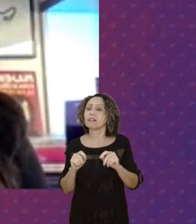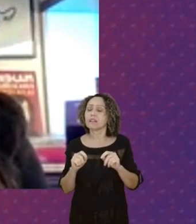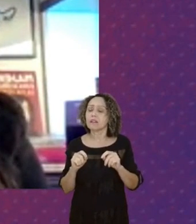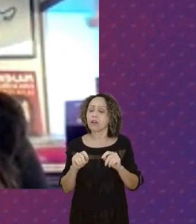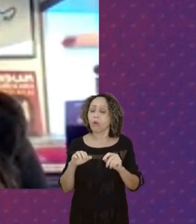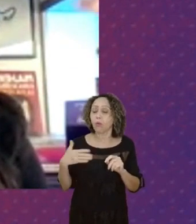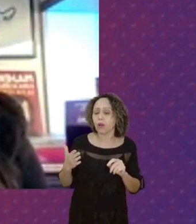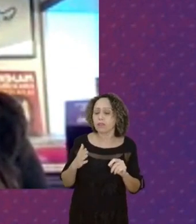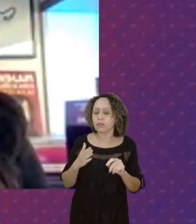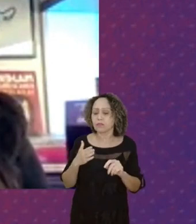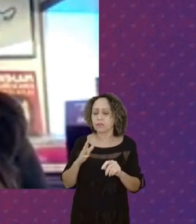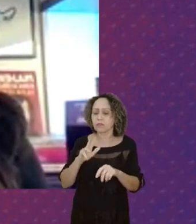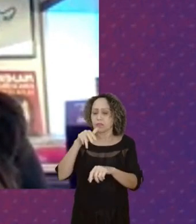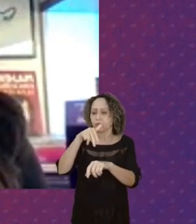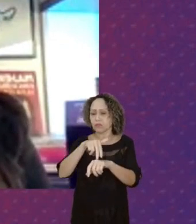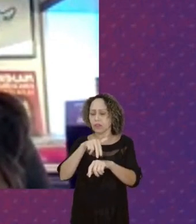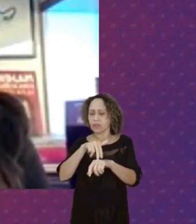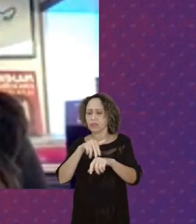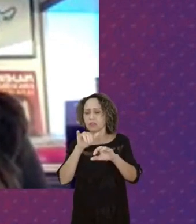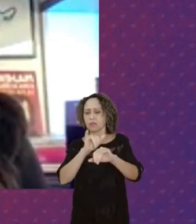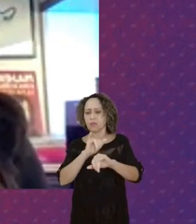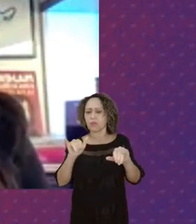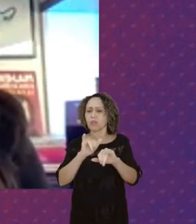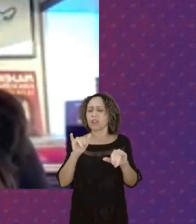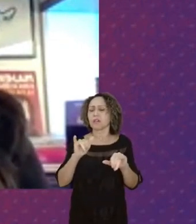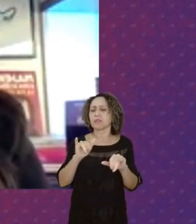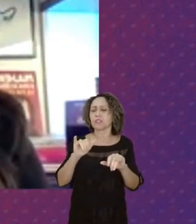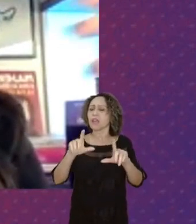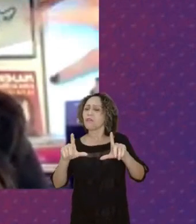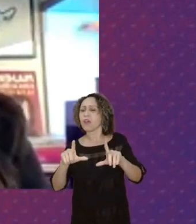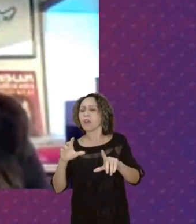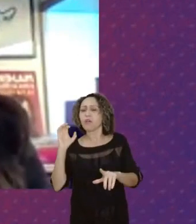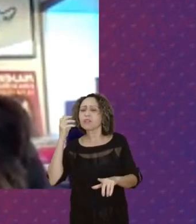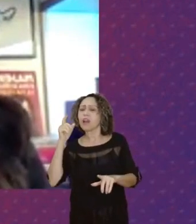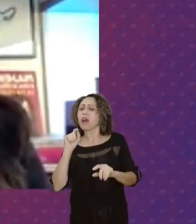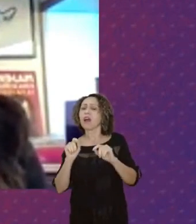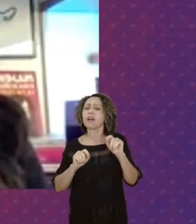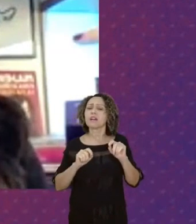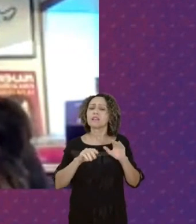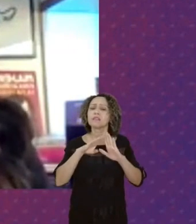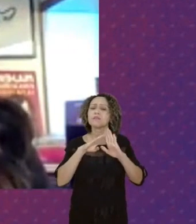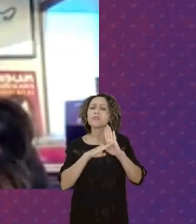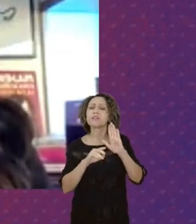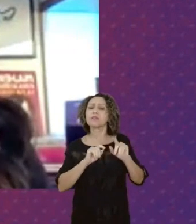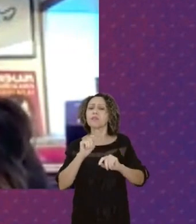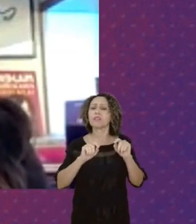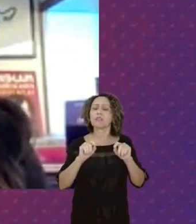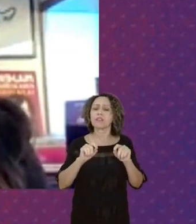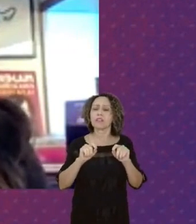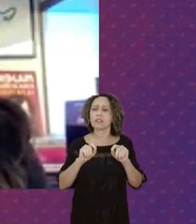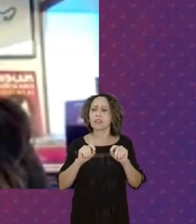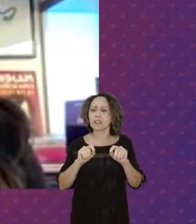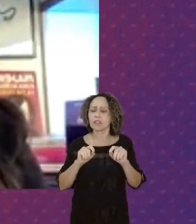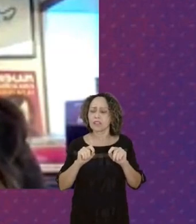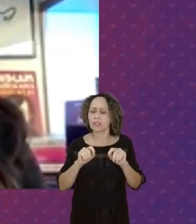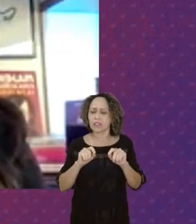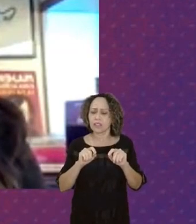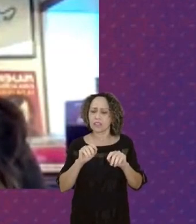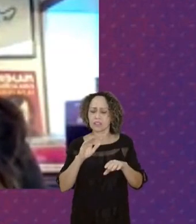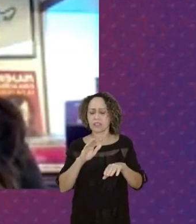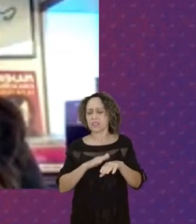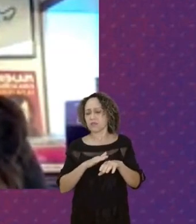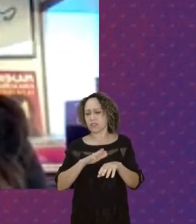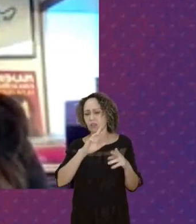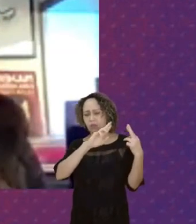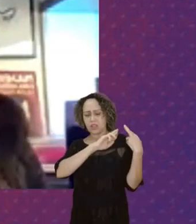vai a um programa de TV ou de rádio, esses programas de TV, essas emissoras, eles mesmos são responsáveis